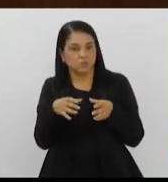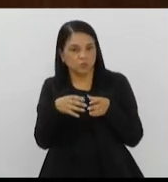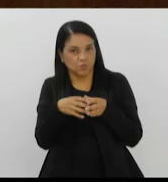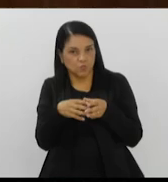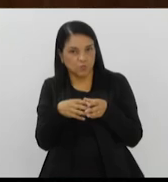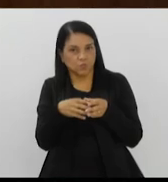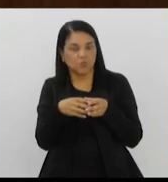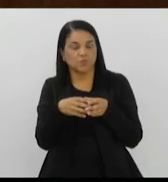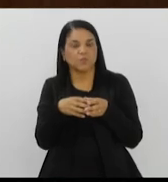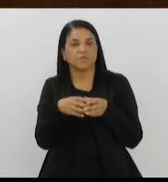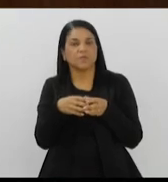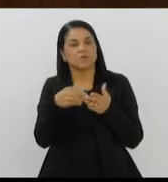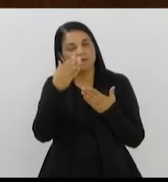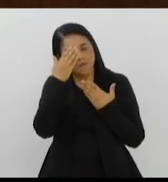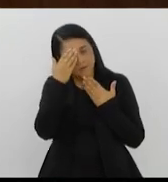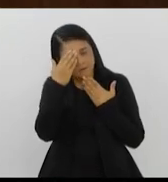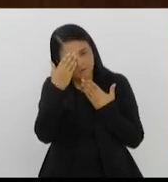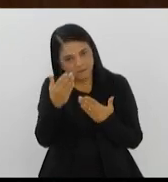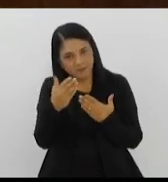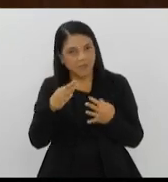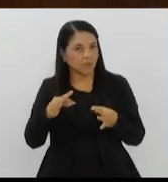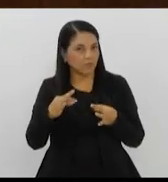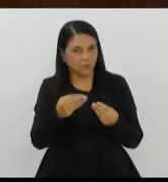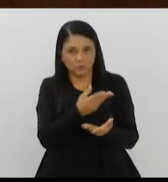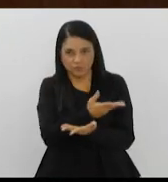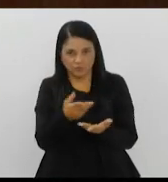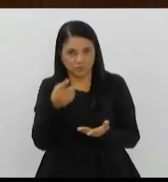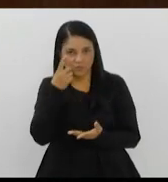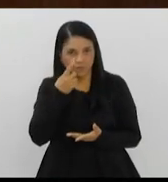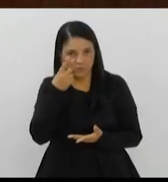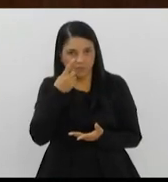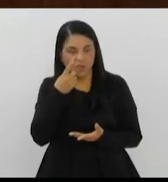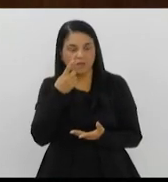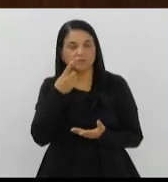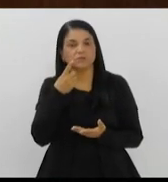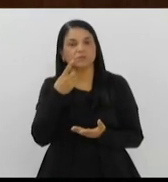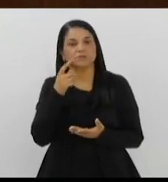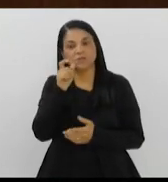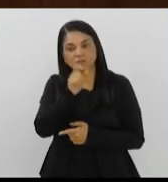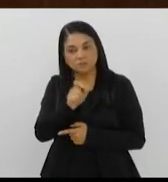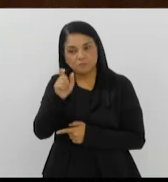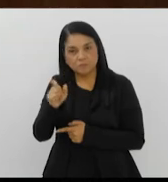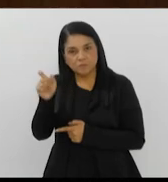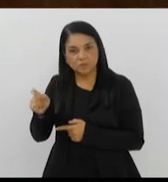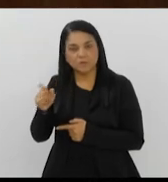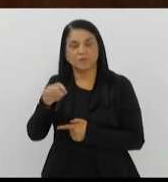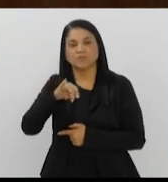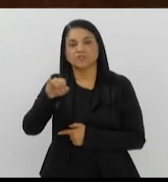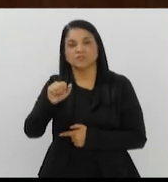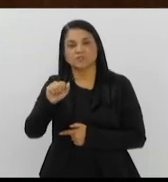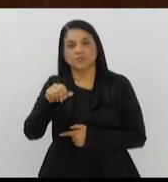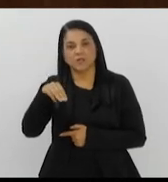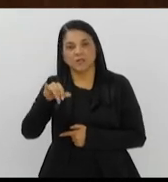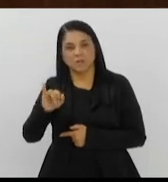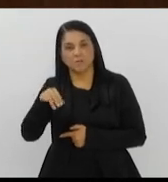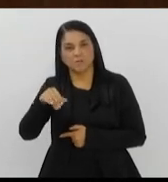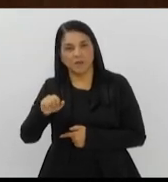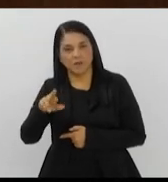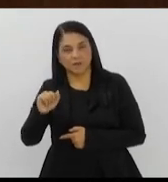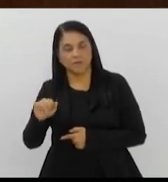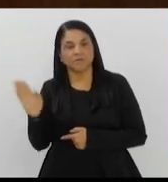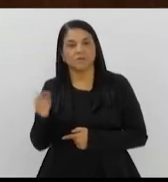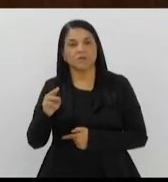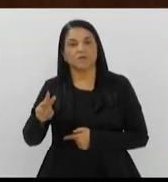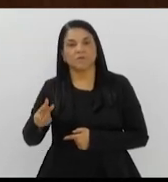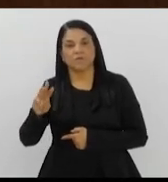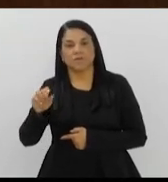quero agradecer a todos, na pessoa das profissionais Jamaira Barros, Valquíria, Ana